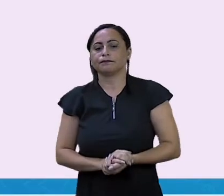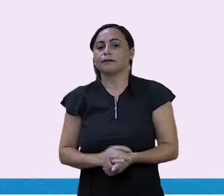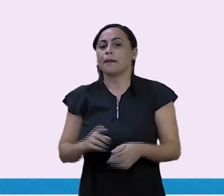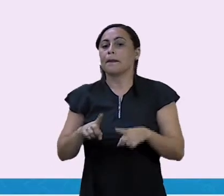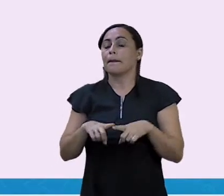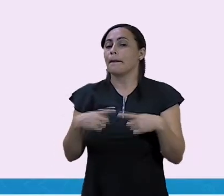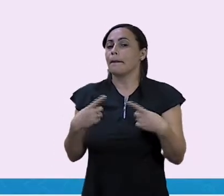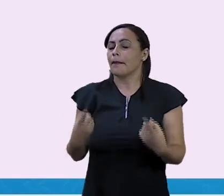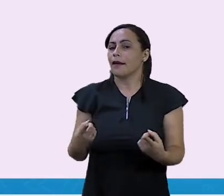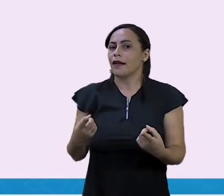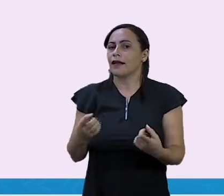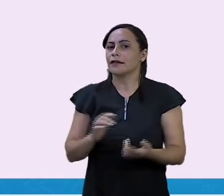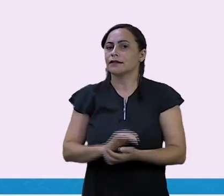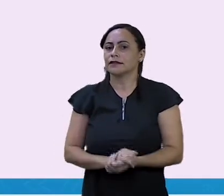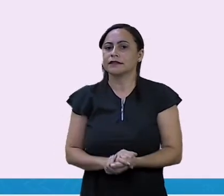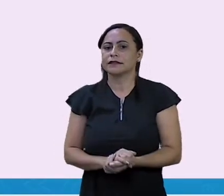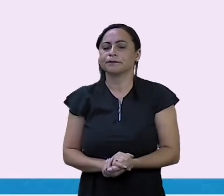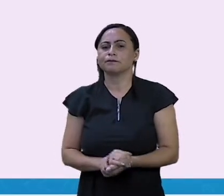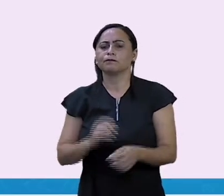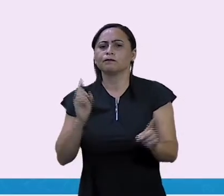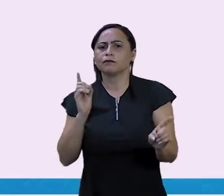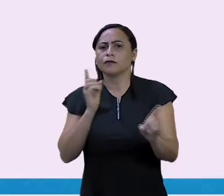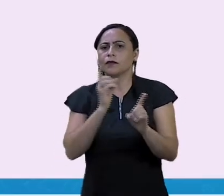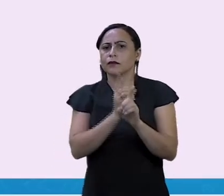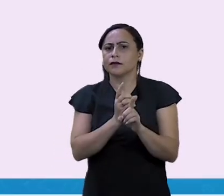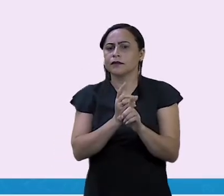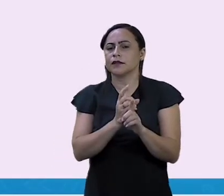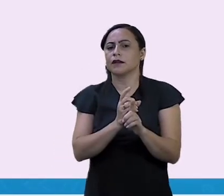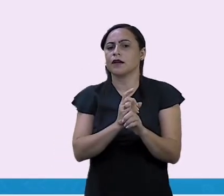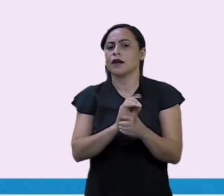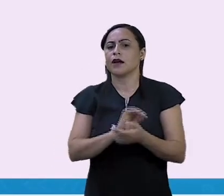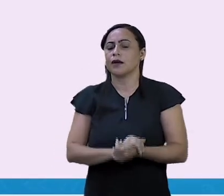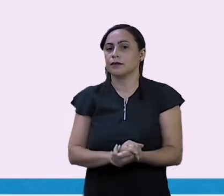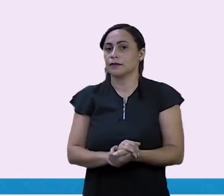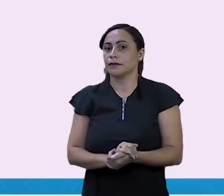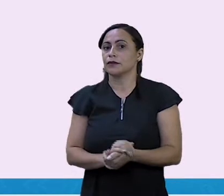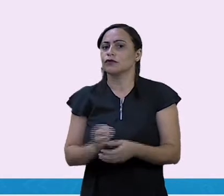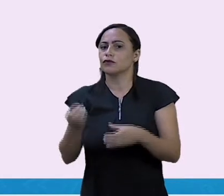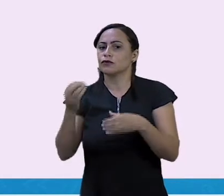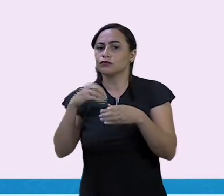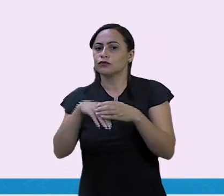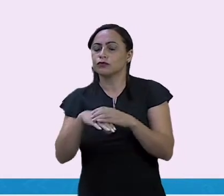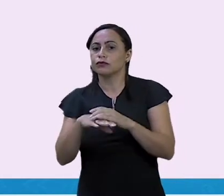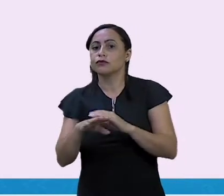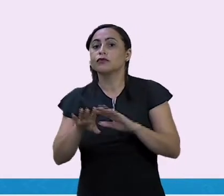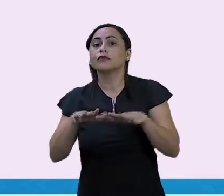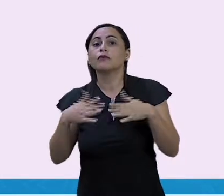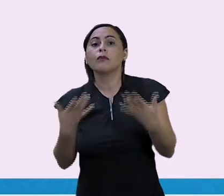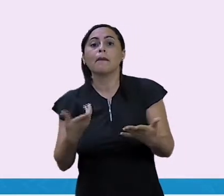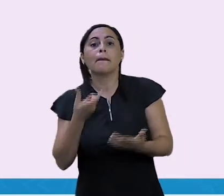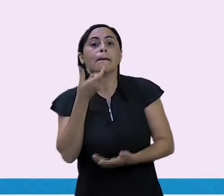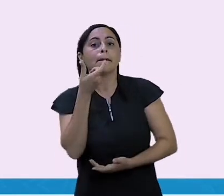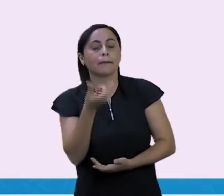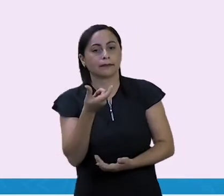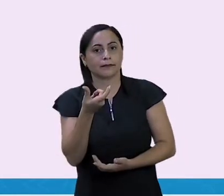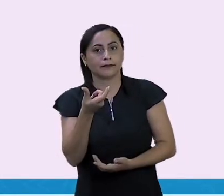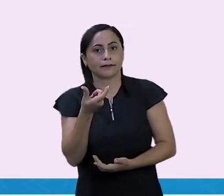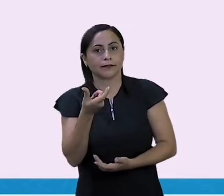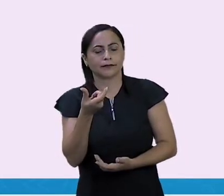entanto, encontramos o efeito polissêmico empregado na seguinte palavra.